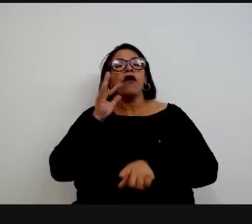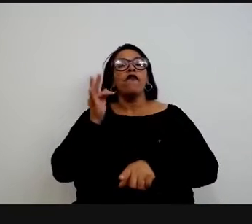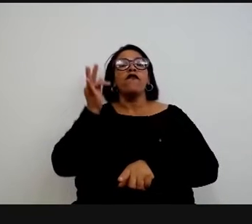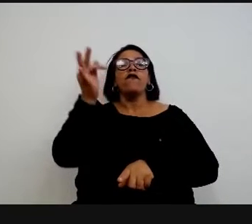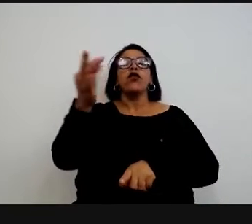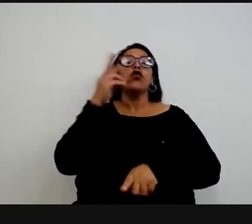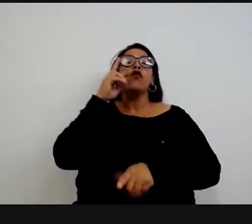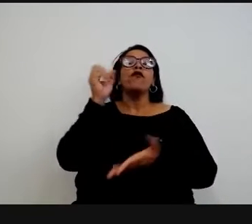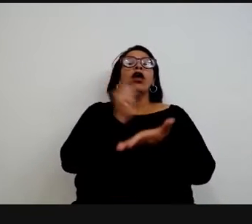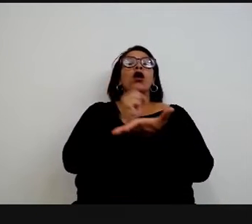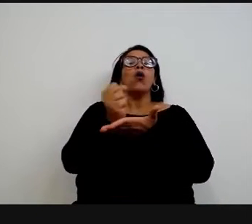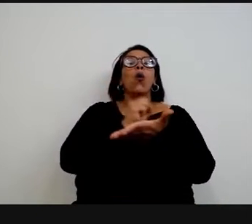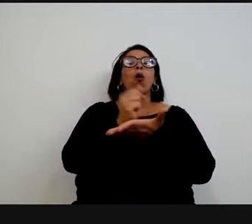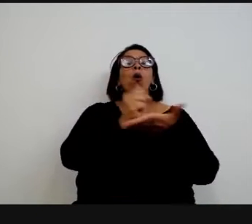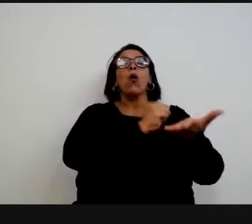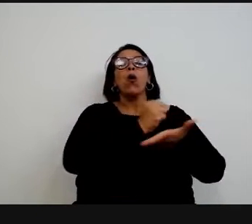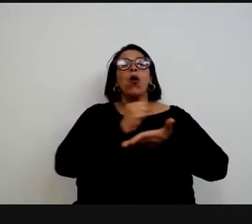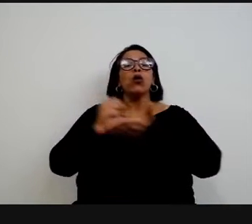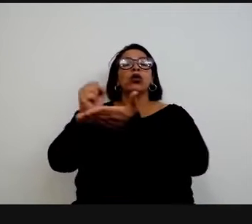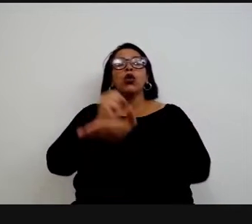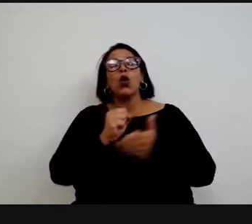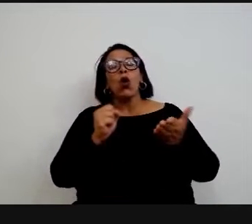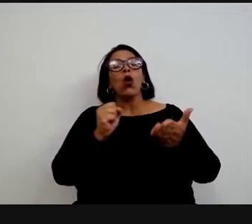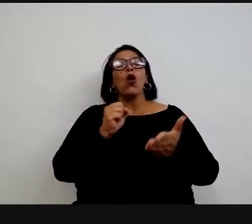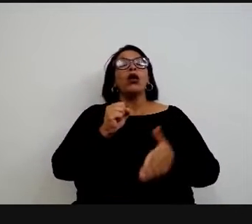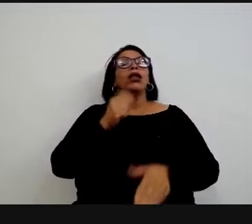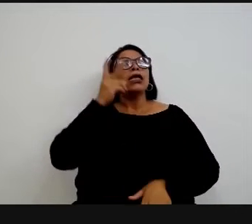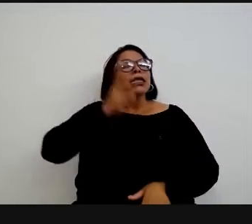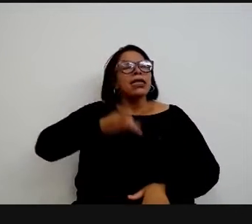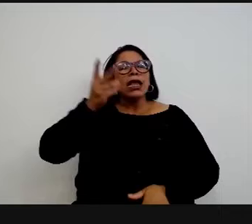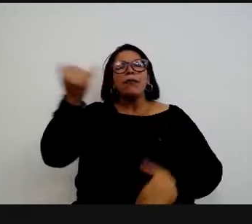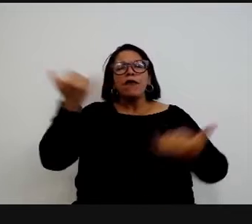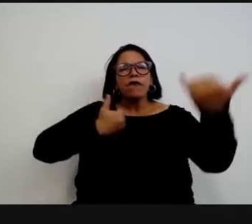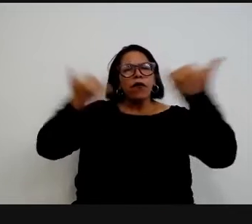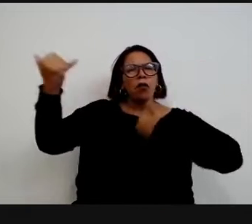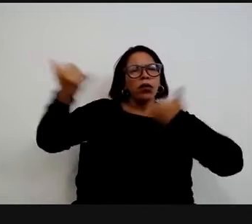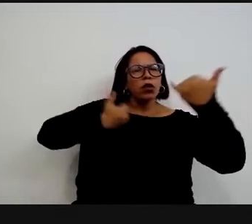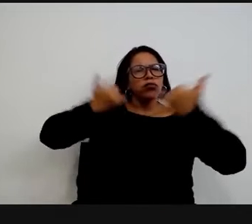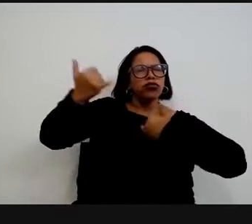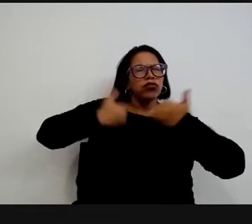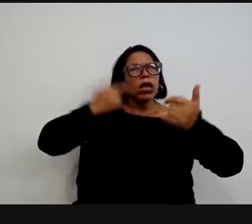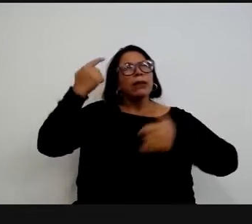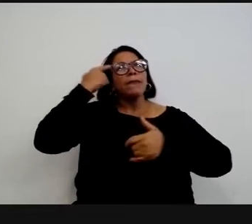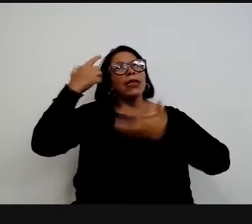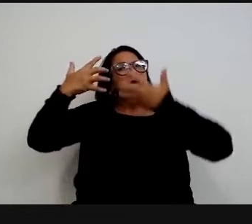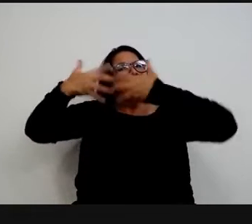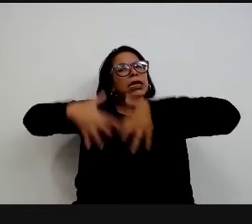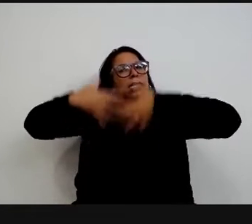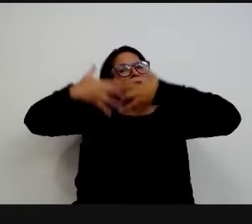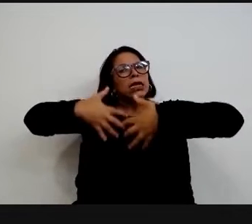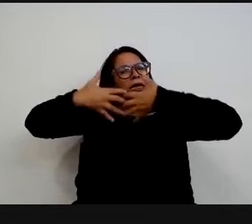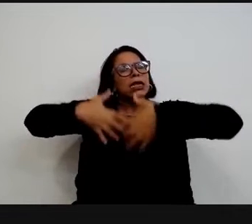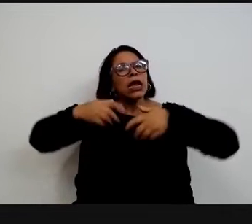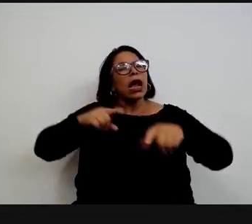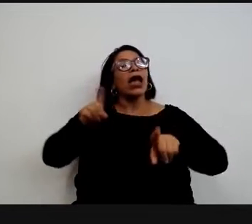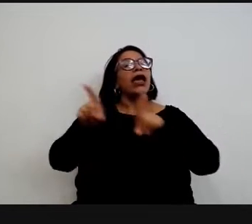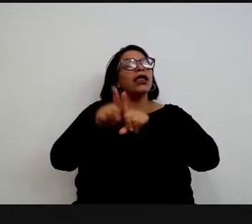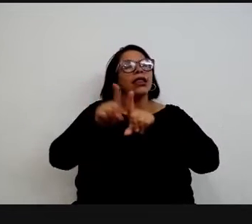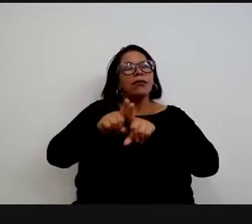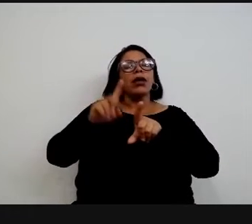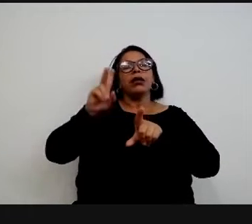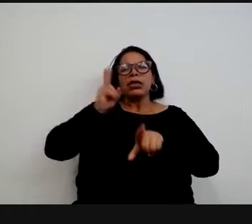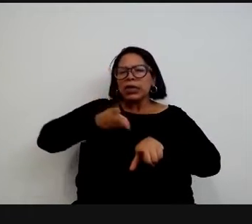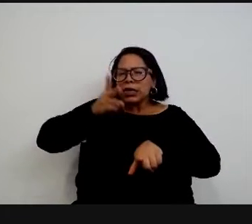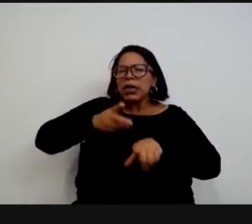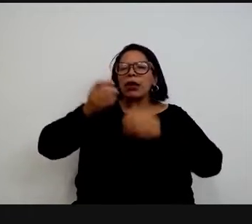se monitorar, de se reprogramar a cada informação que chega, né? E nos atualizar. Né?